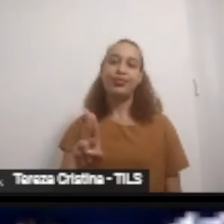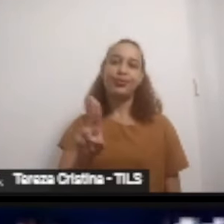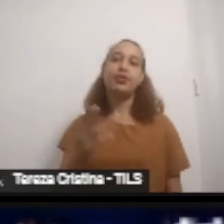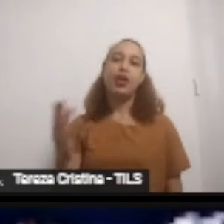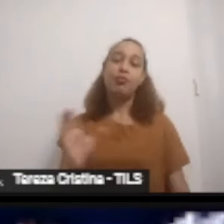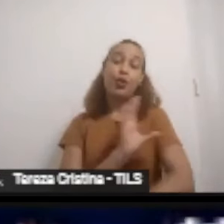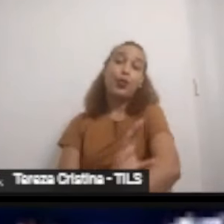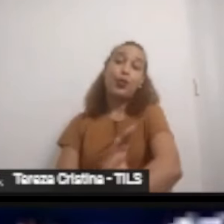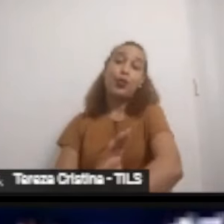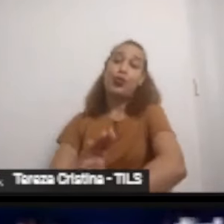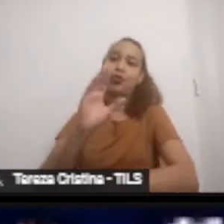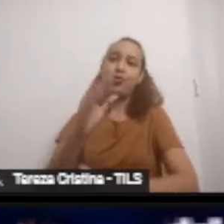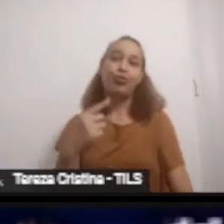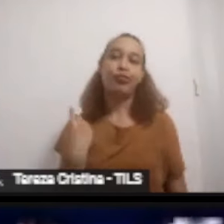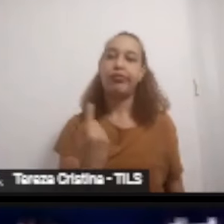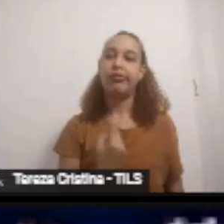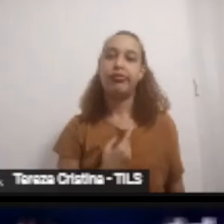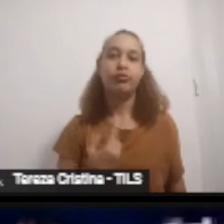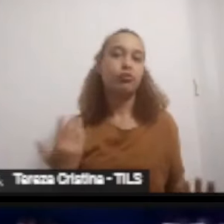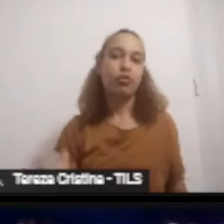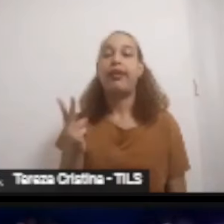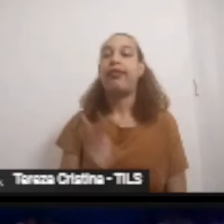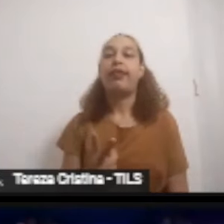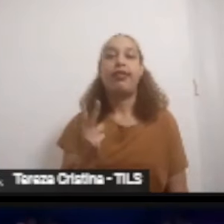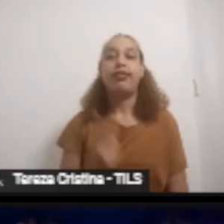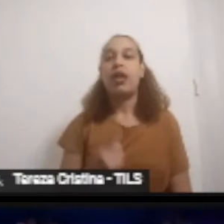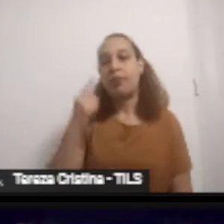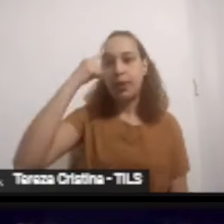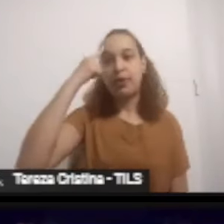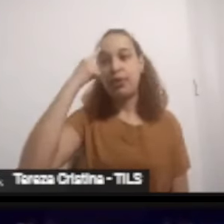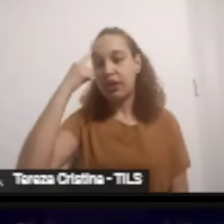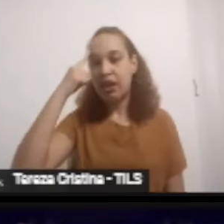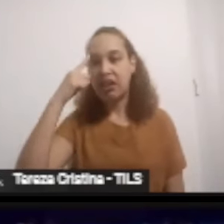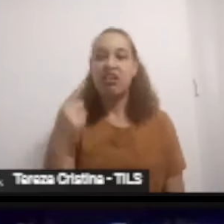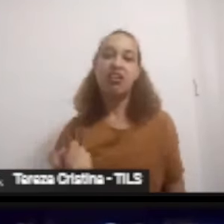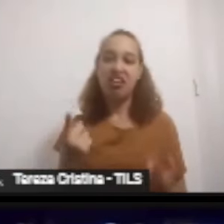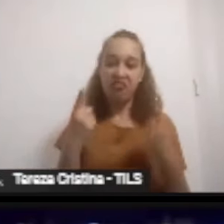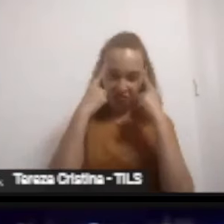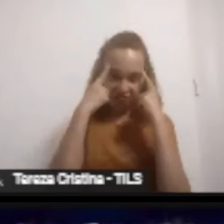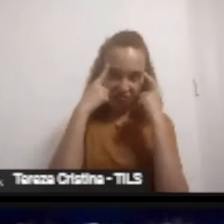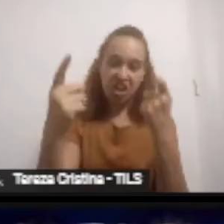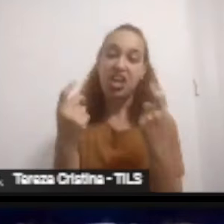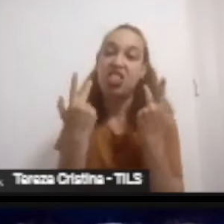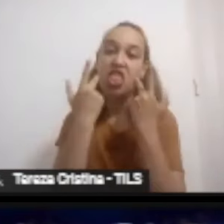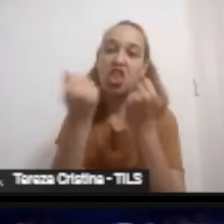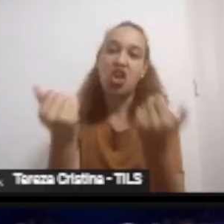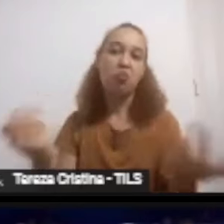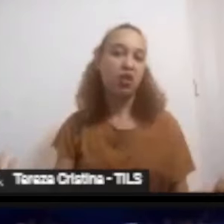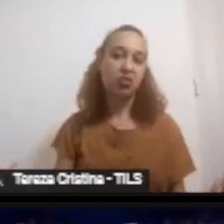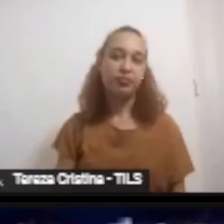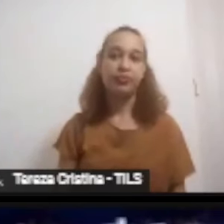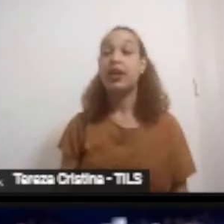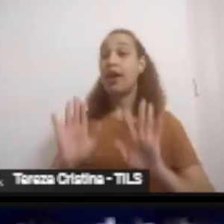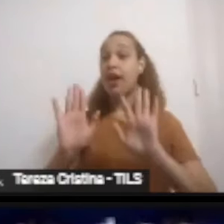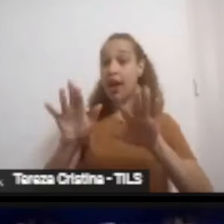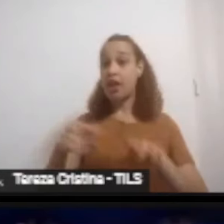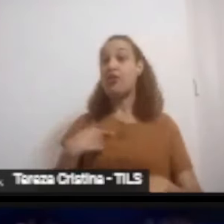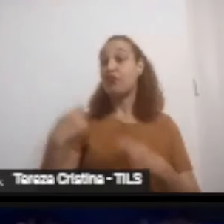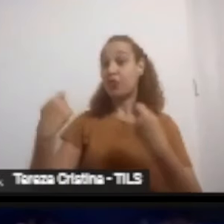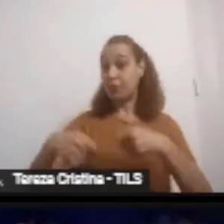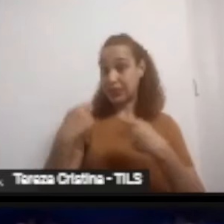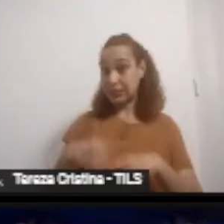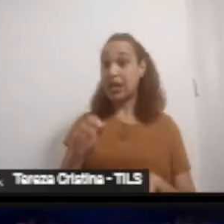tanto a violência, né, Fafá? Então, essa história... Rapidão, desculpa, por uma questão técnica, vou precisar só dar uma pausa aqui